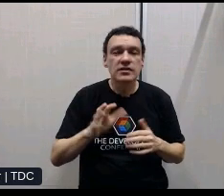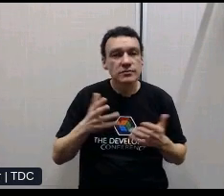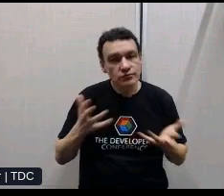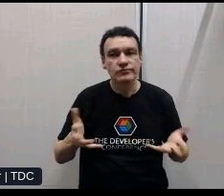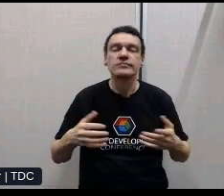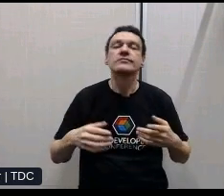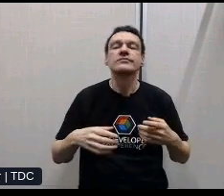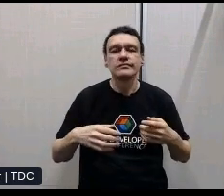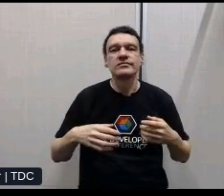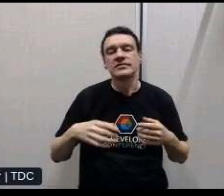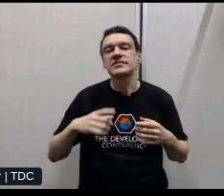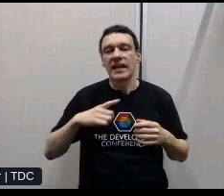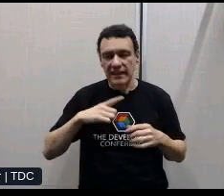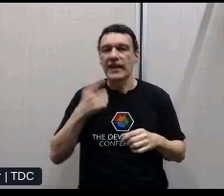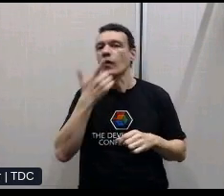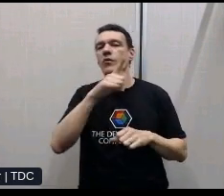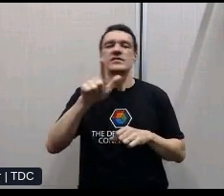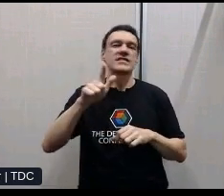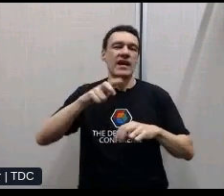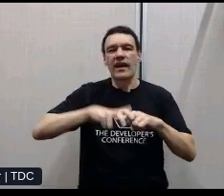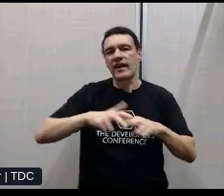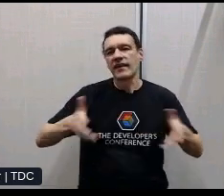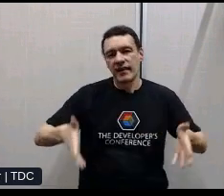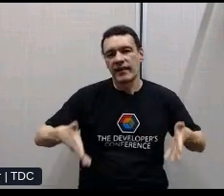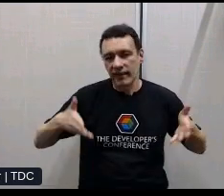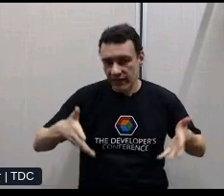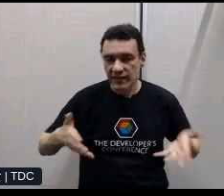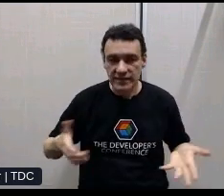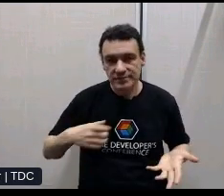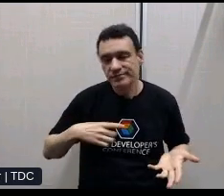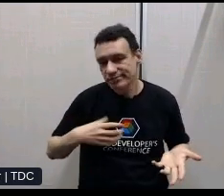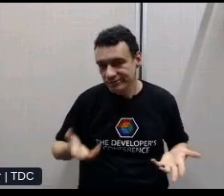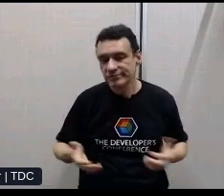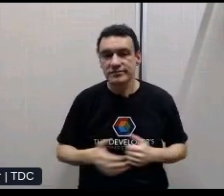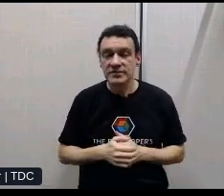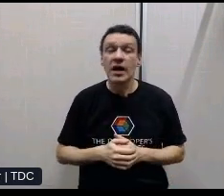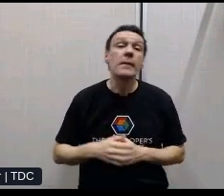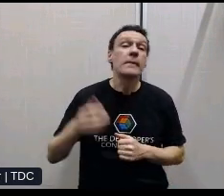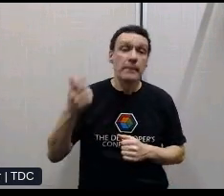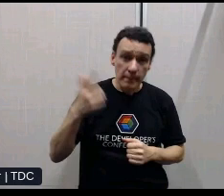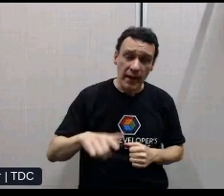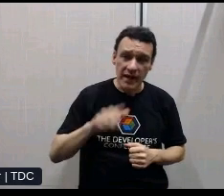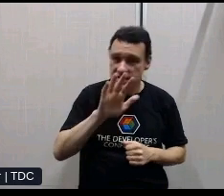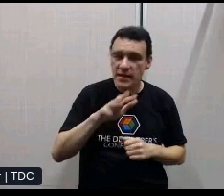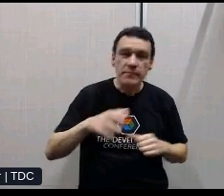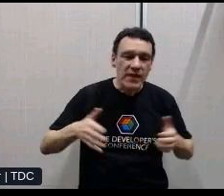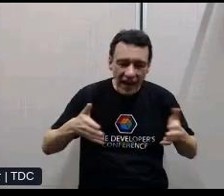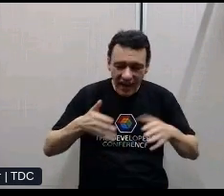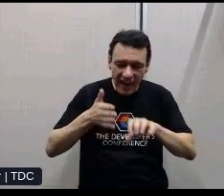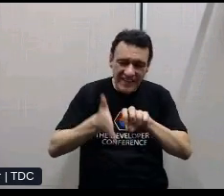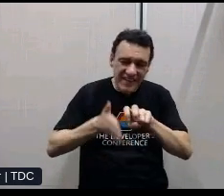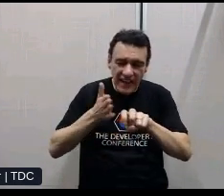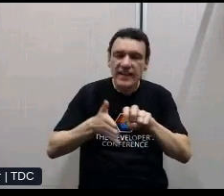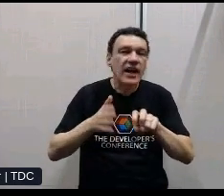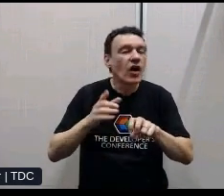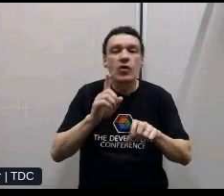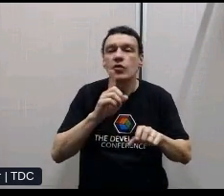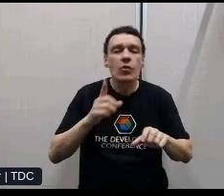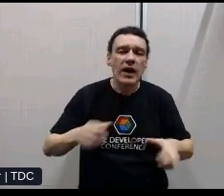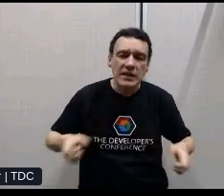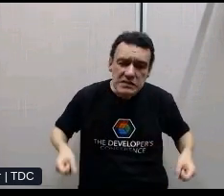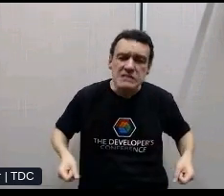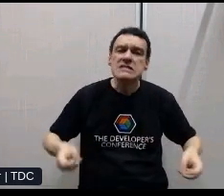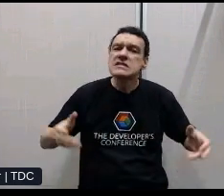precisam ter acesso. Quando a gente fala também de cadeira, não é uma cadeira apenas mecânica que você tem que ter força